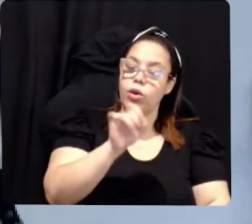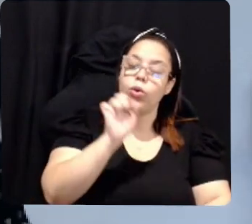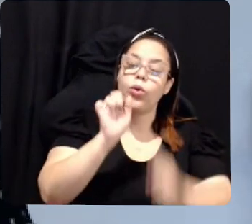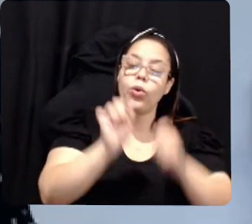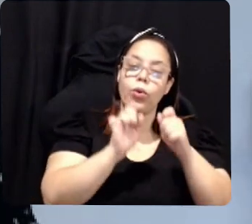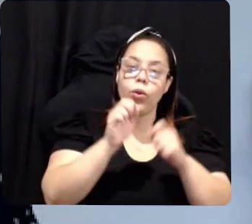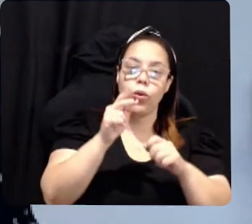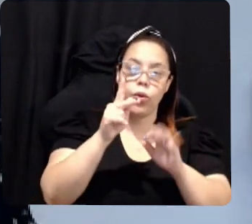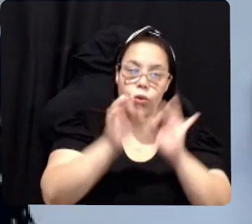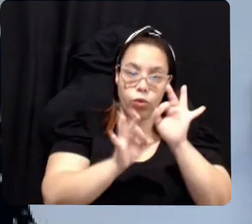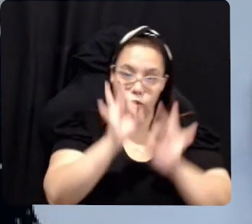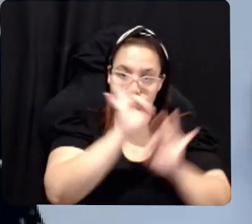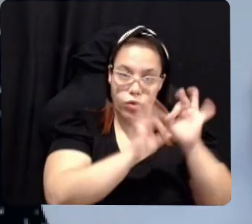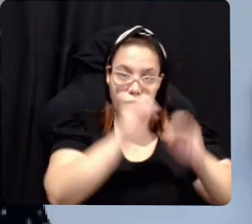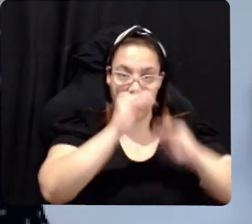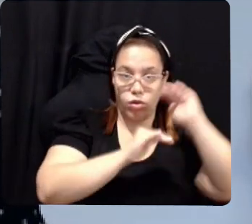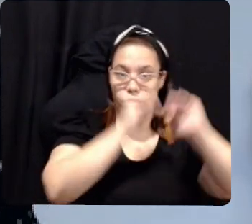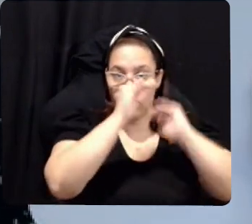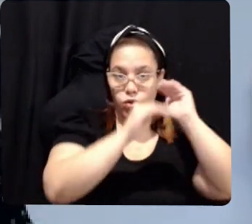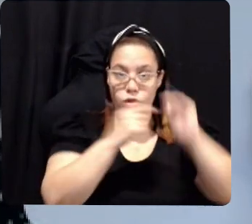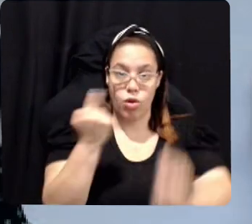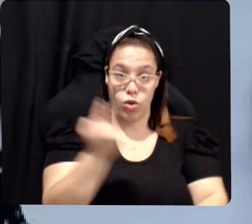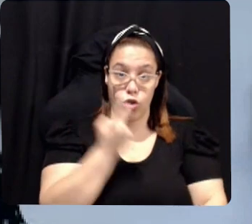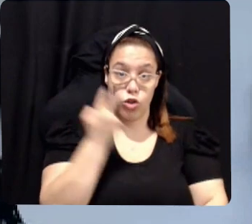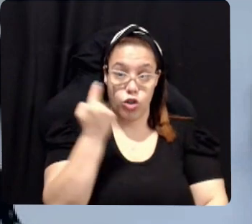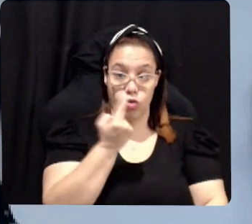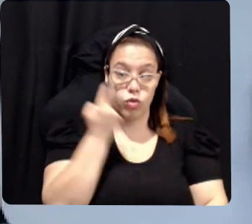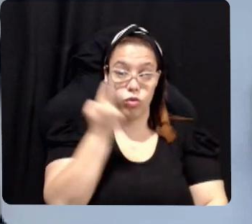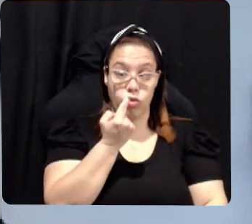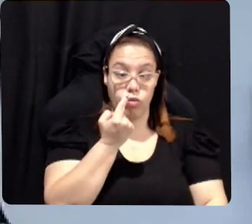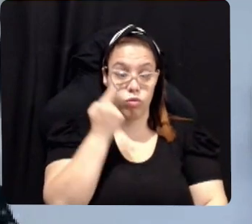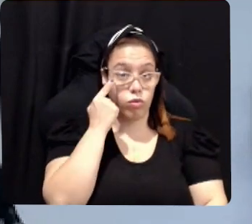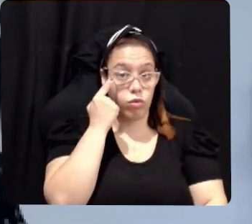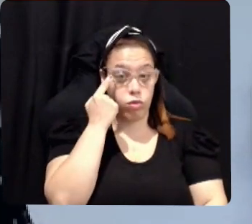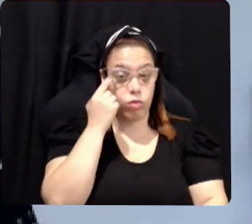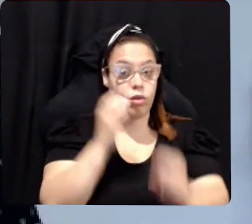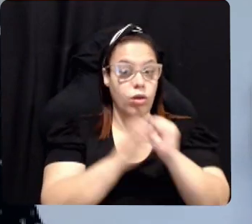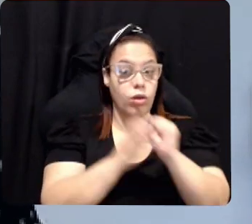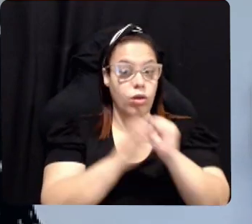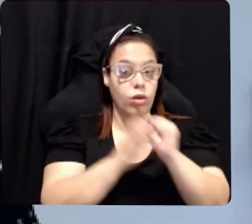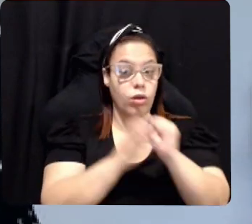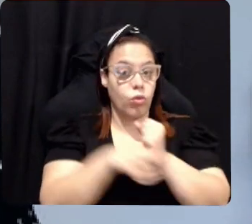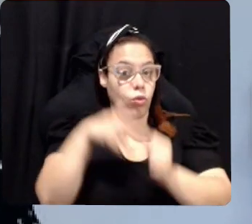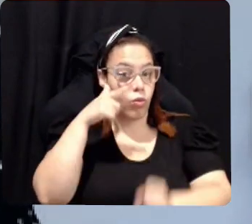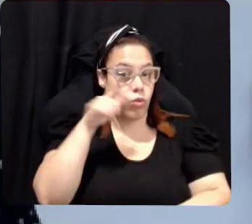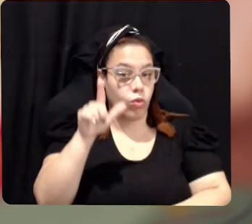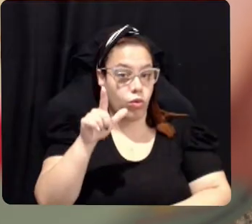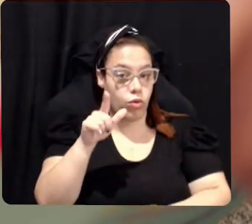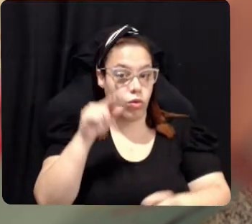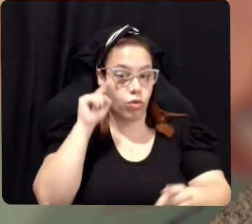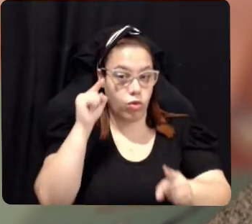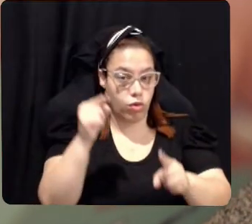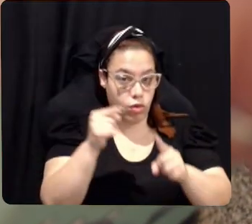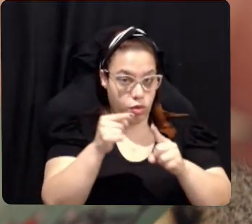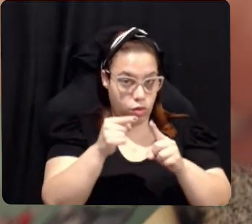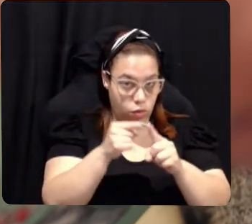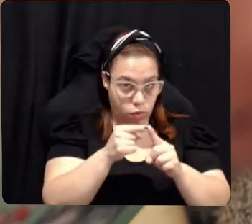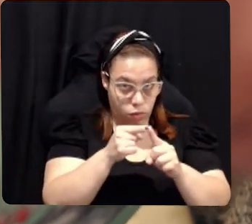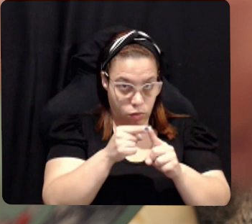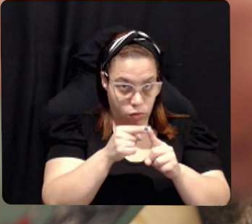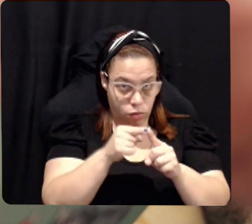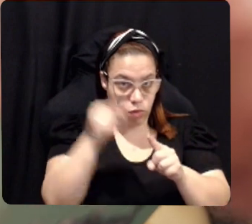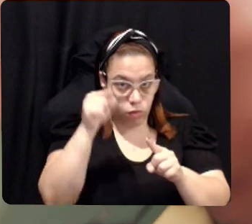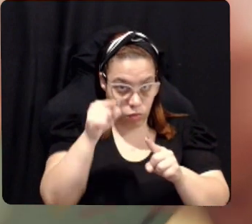que é PDI? É um plano de desenvolvimento individual, de forma que garanta que ela consiga atingir